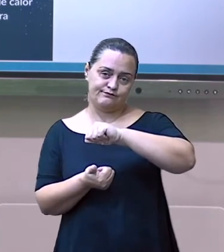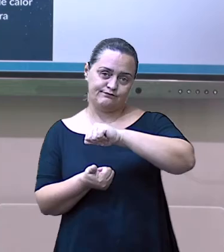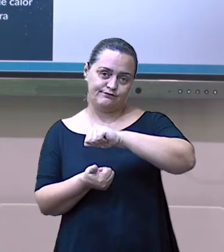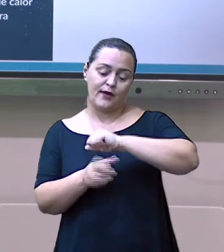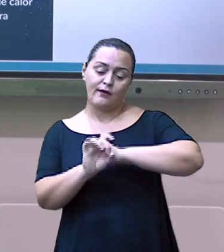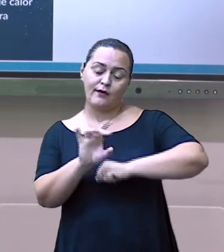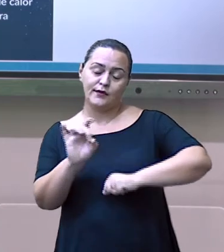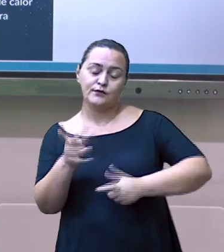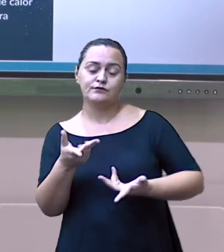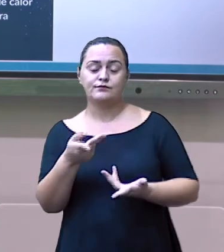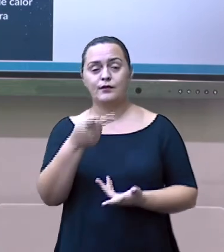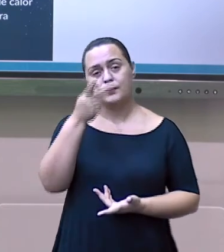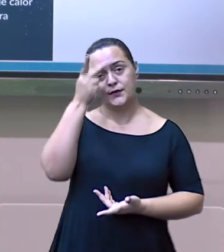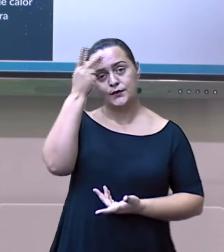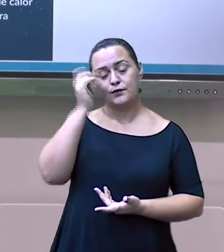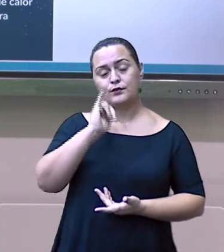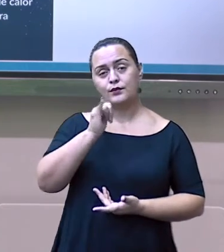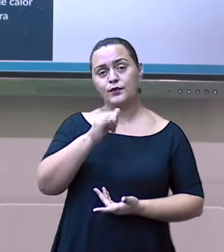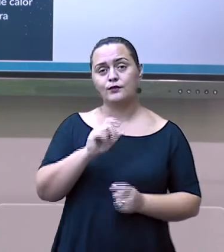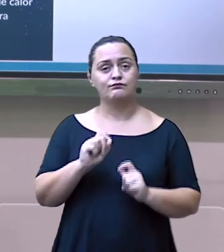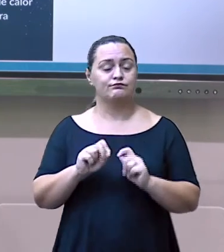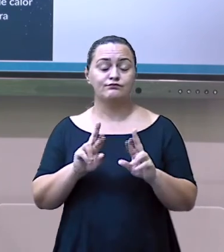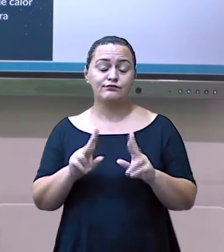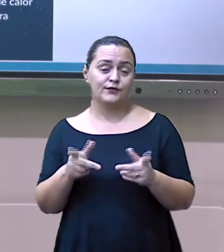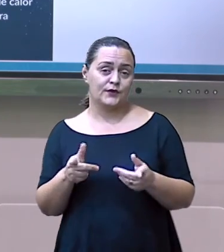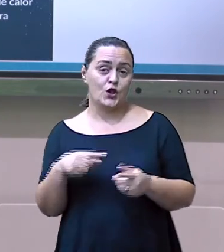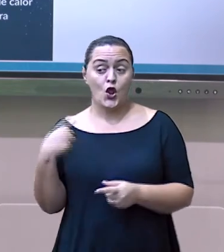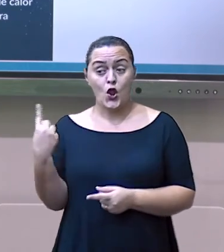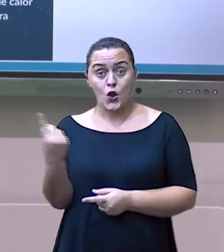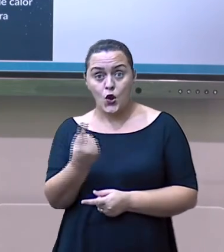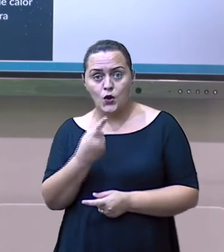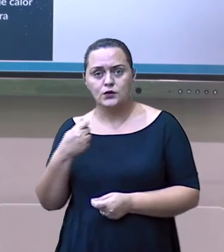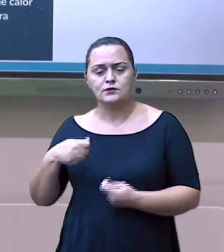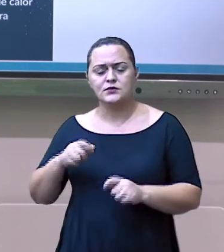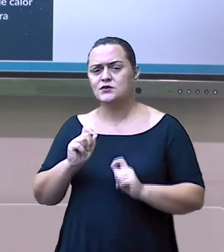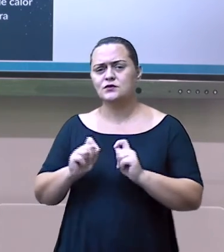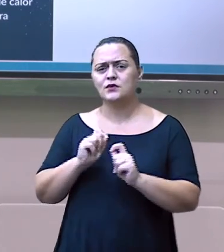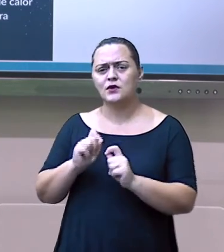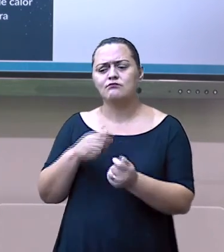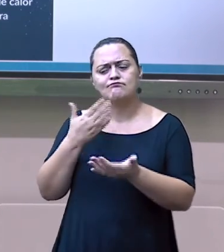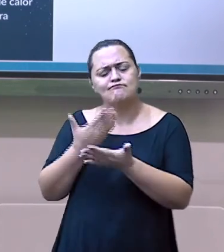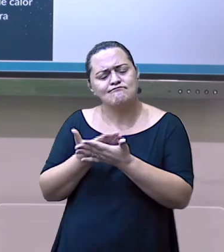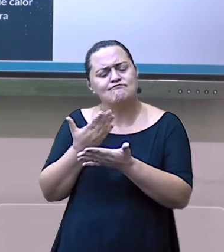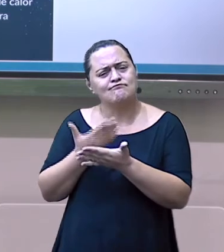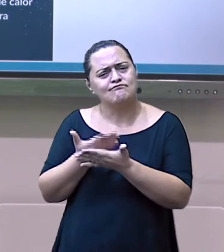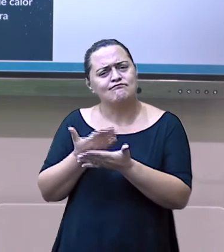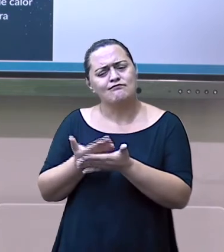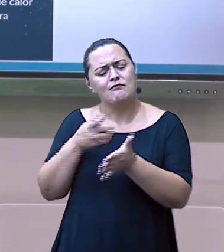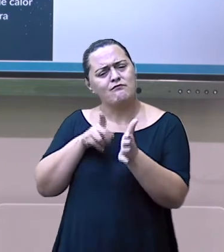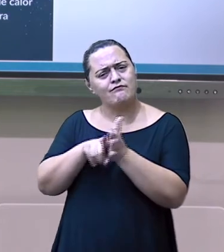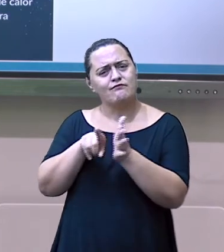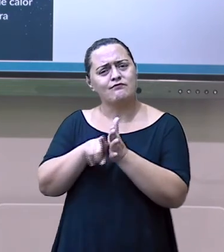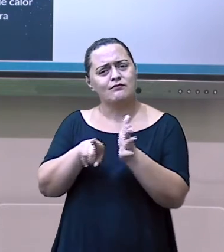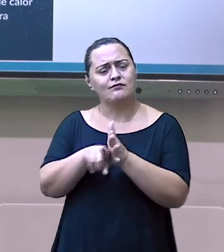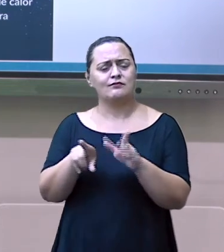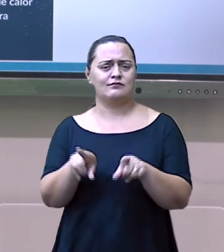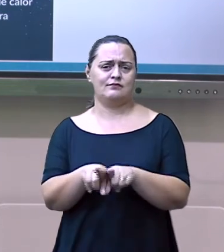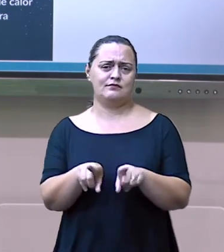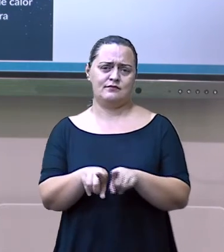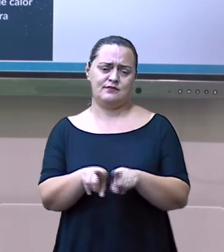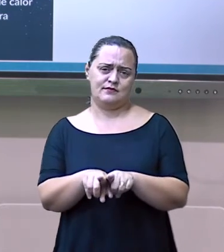são fenômenos que nós temos que estudar. Eliane, qual é a sua opinião? Na